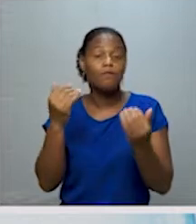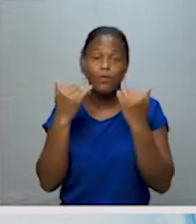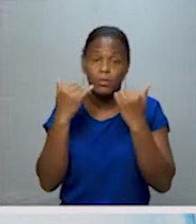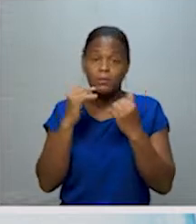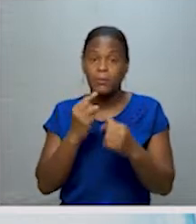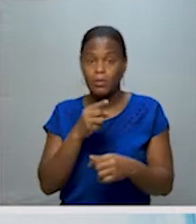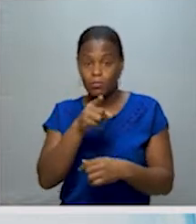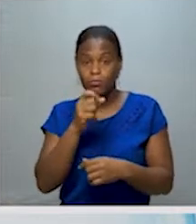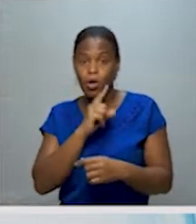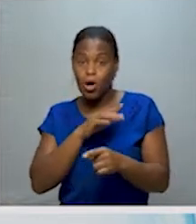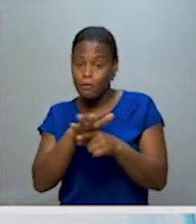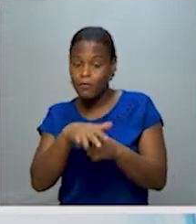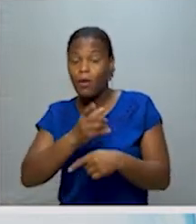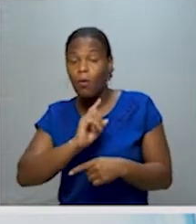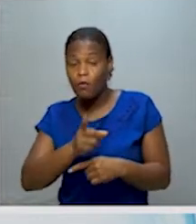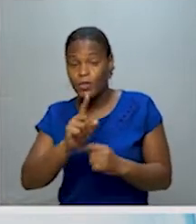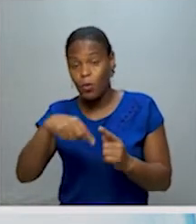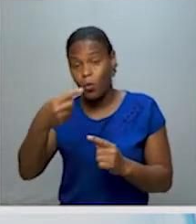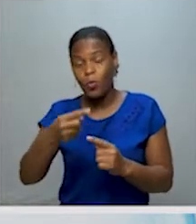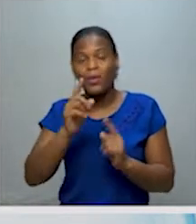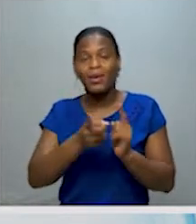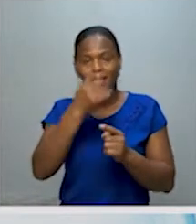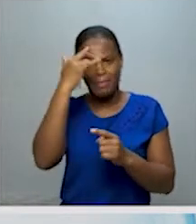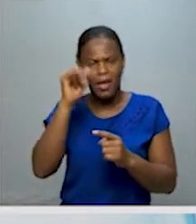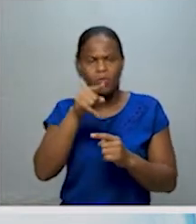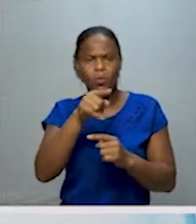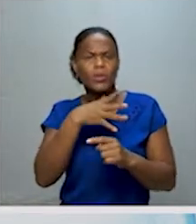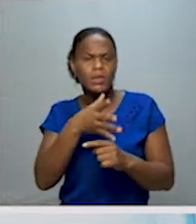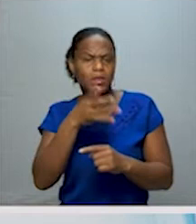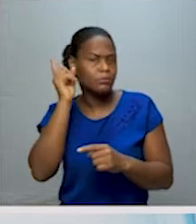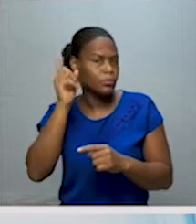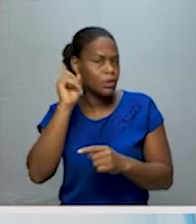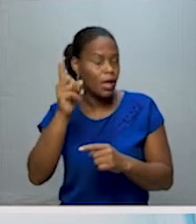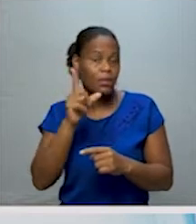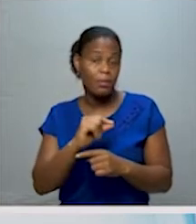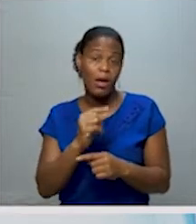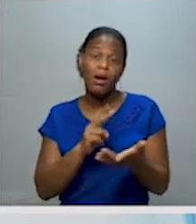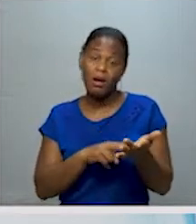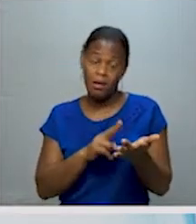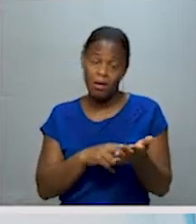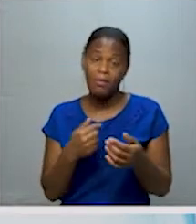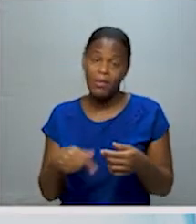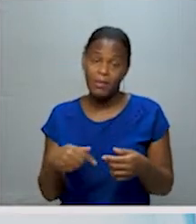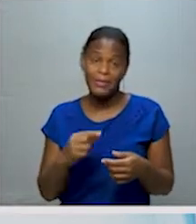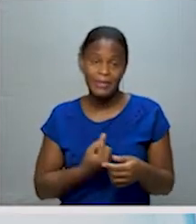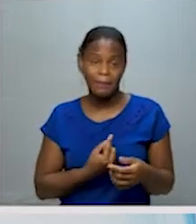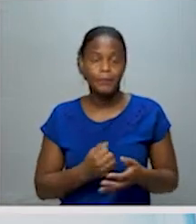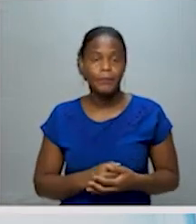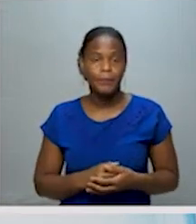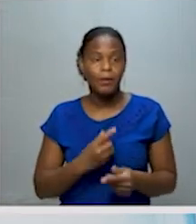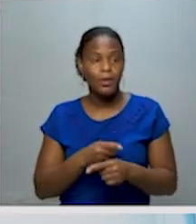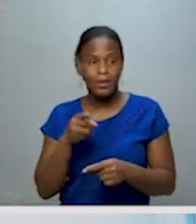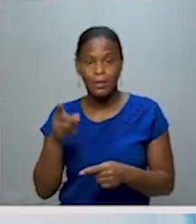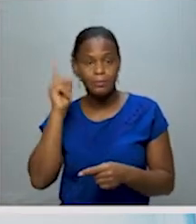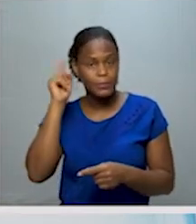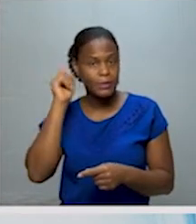você poder convencer o outro que a sua ideia, aquilo que você está a dizer, é importante e tem razão de ser. Então, ali